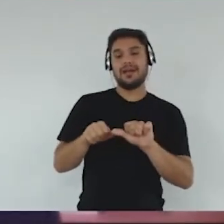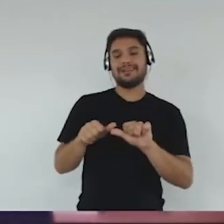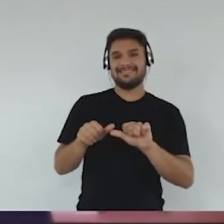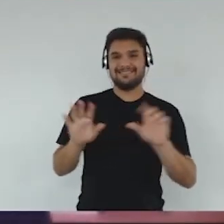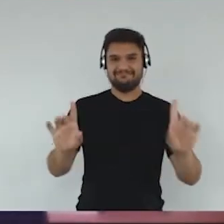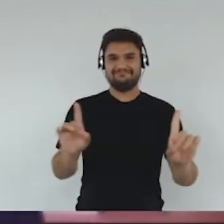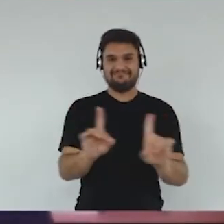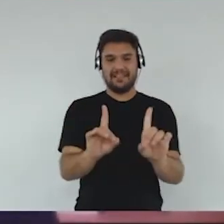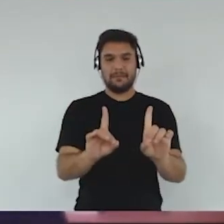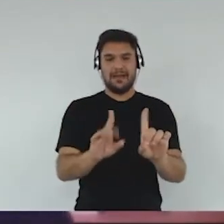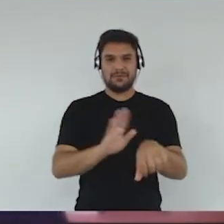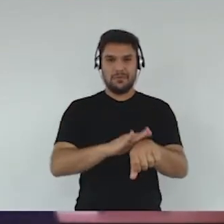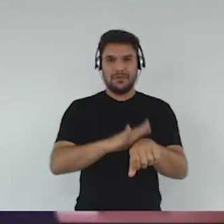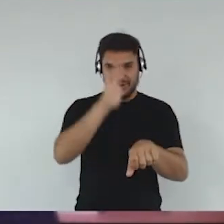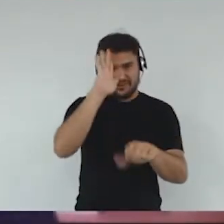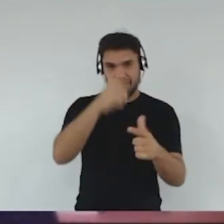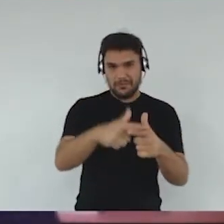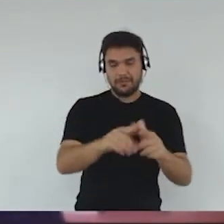partes